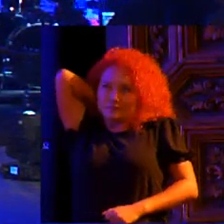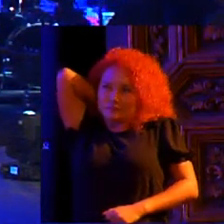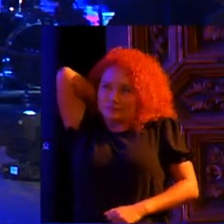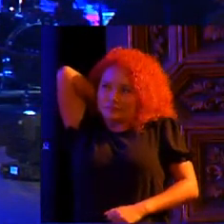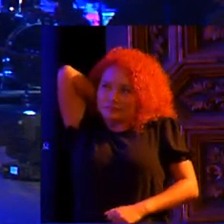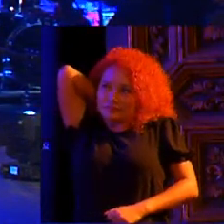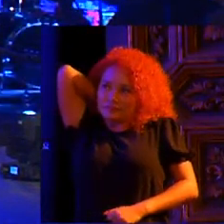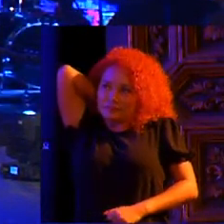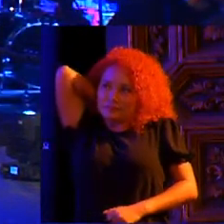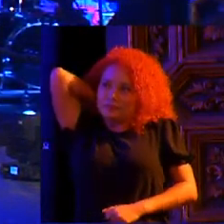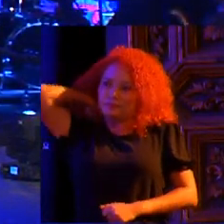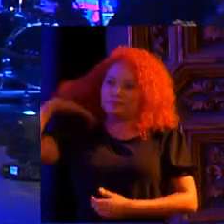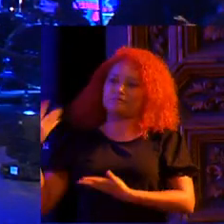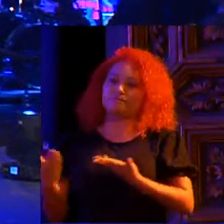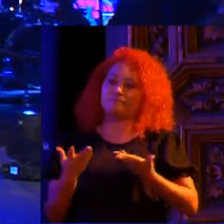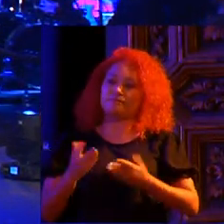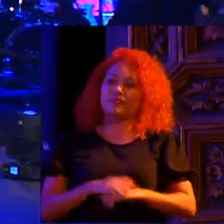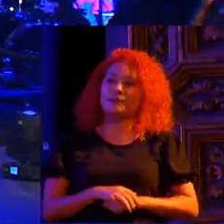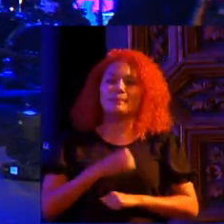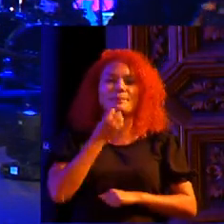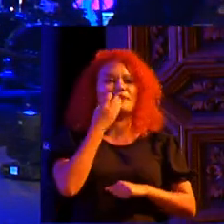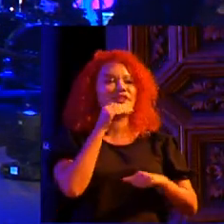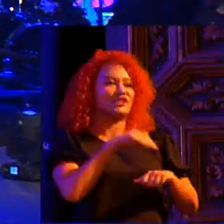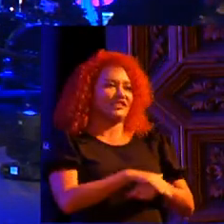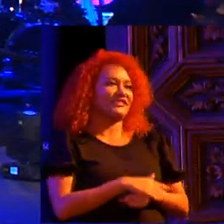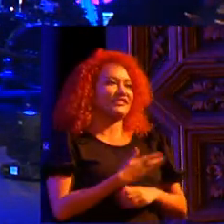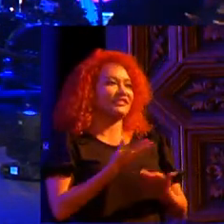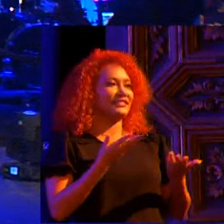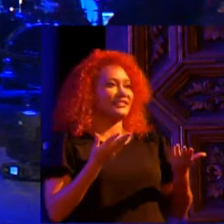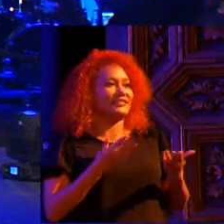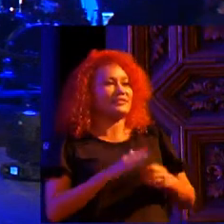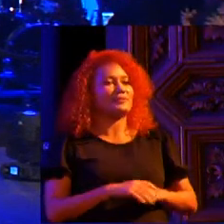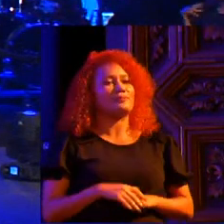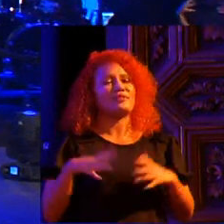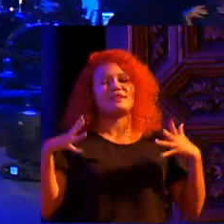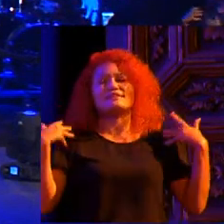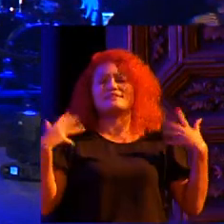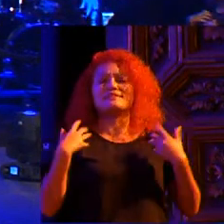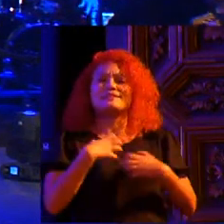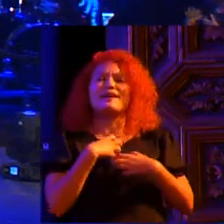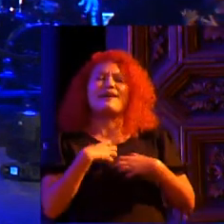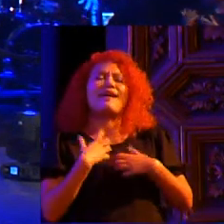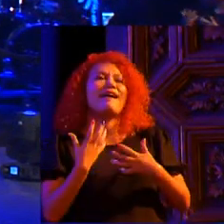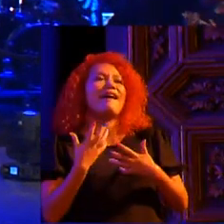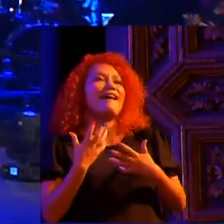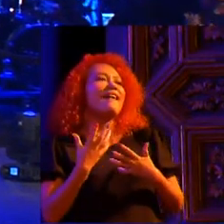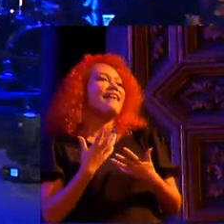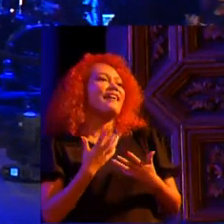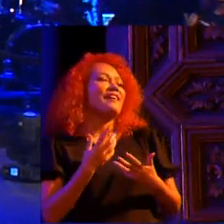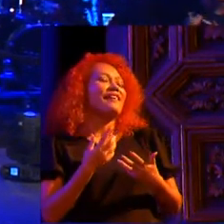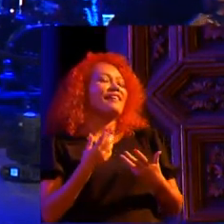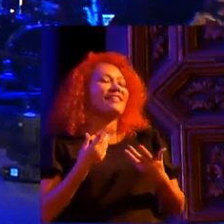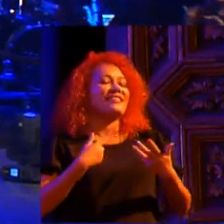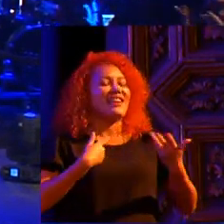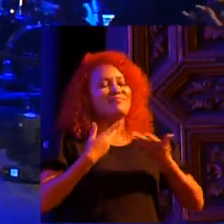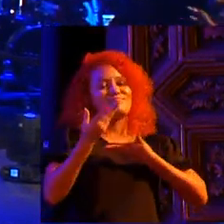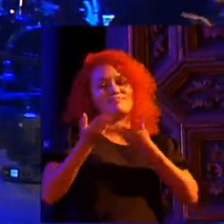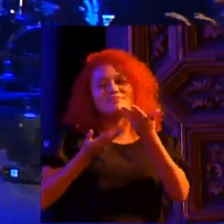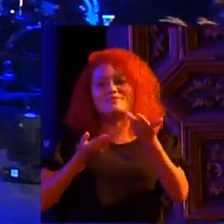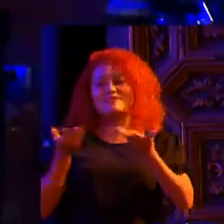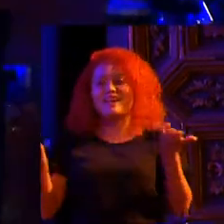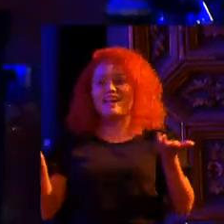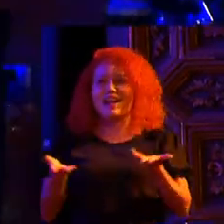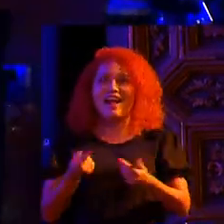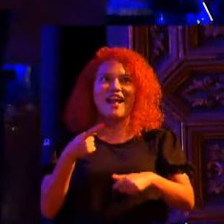Prazer, querido. Boca tudo seu. Boa noite a todos. É uma alegria muito grande poder estar aqui com vocês, compartilhando nesse momento